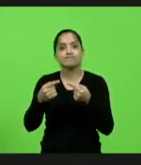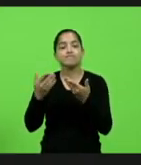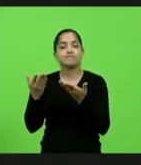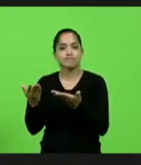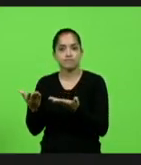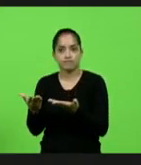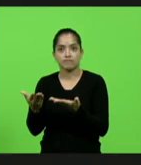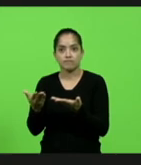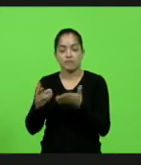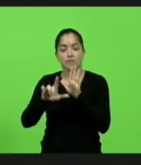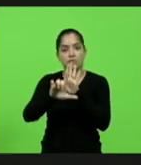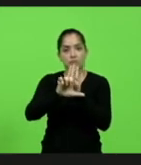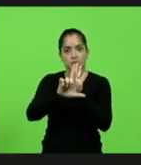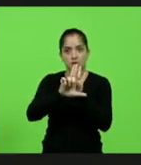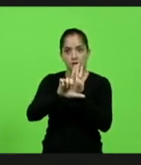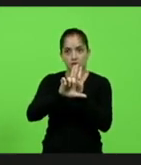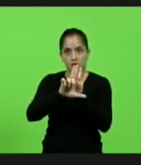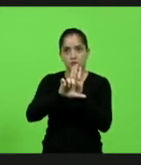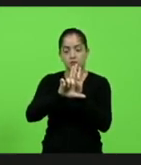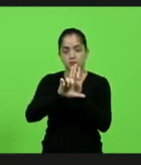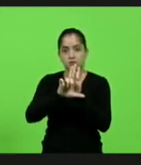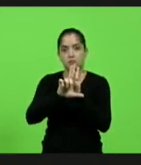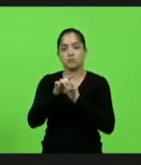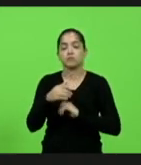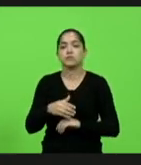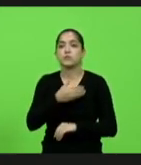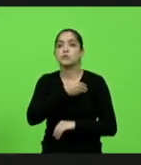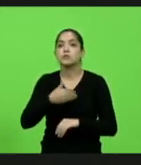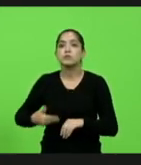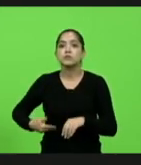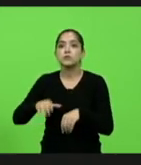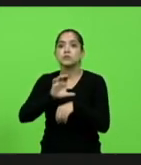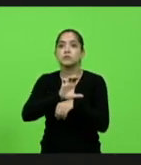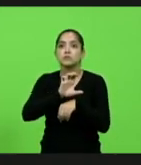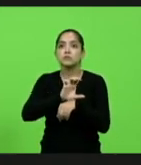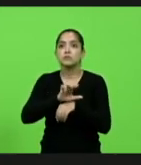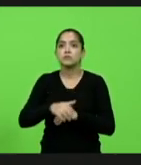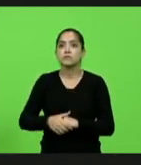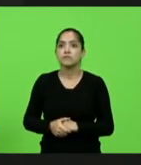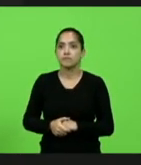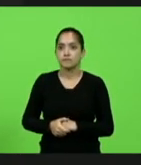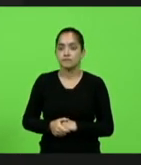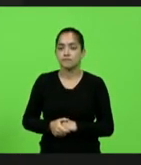da legislação da União e dos Estados nessa matéria.